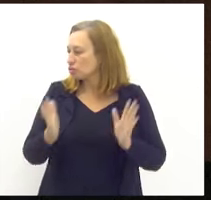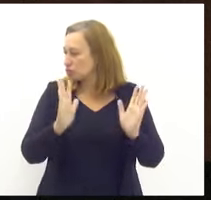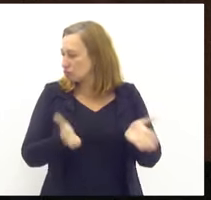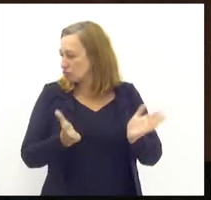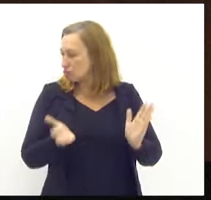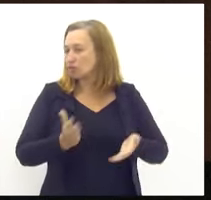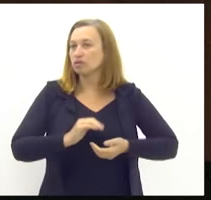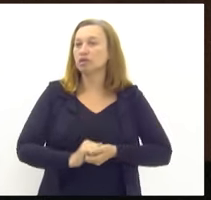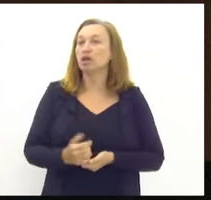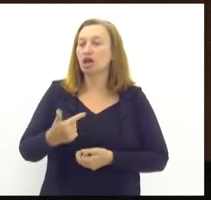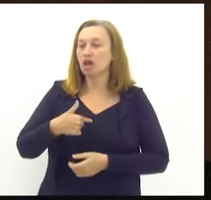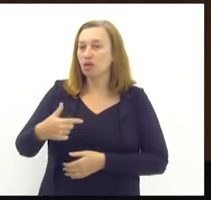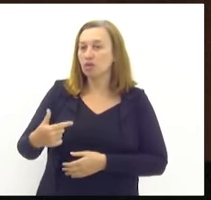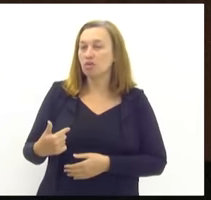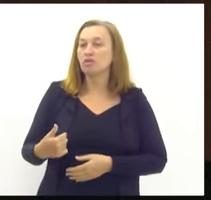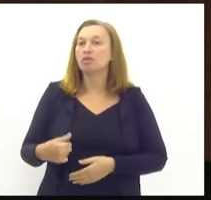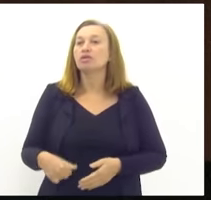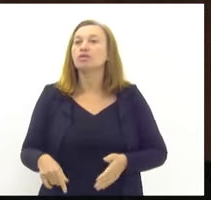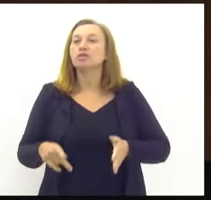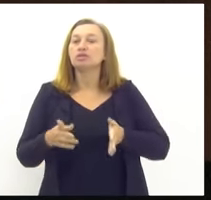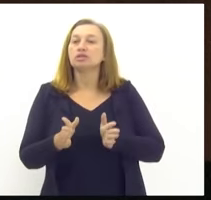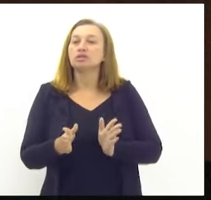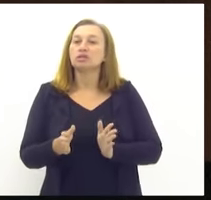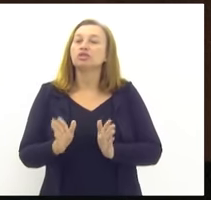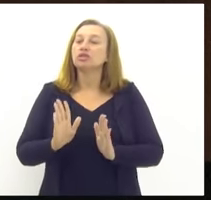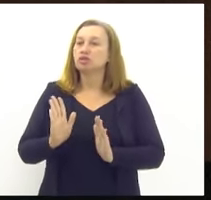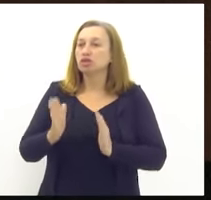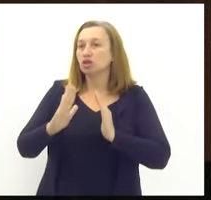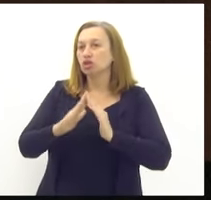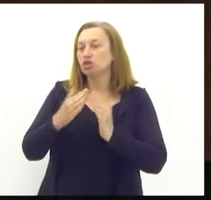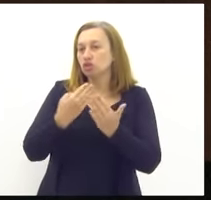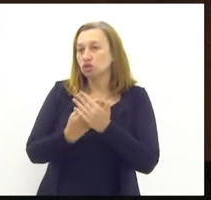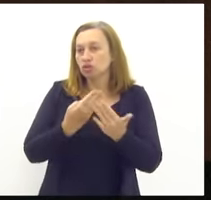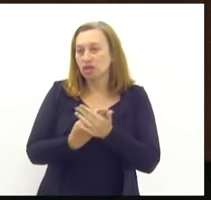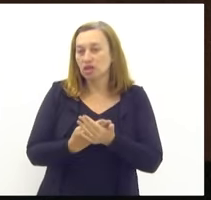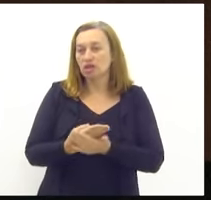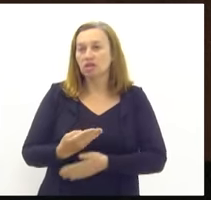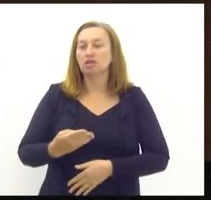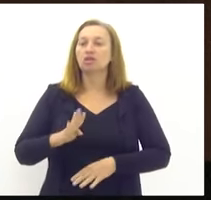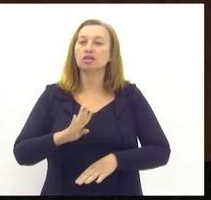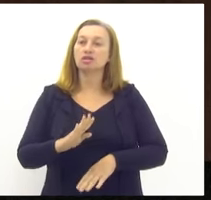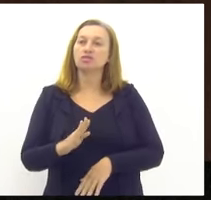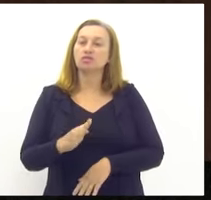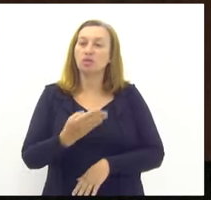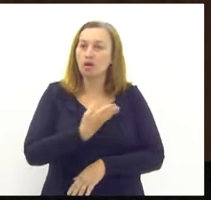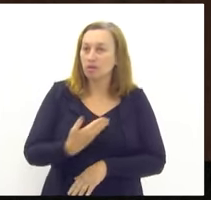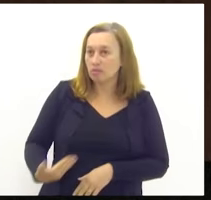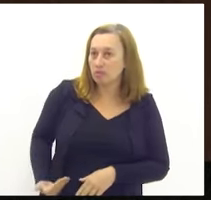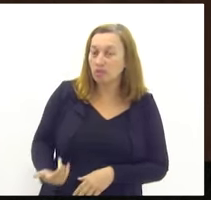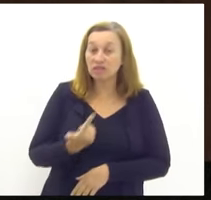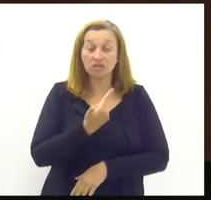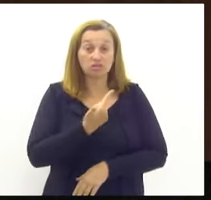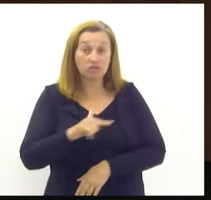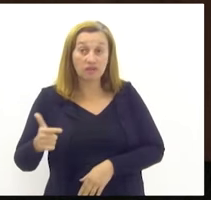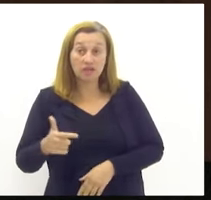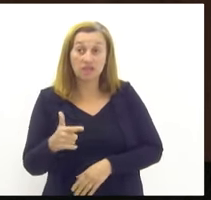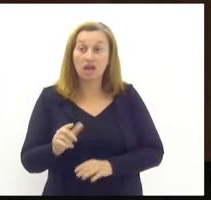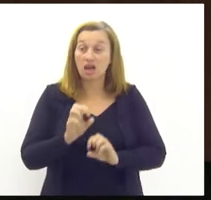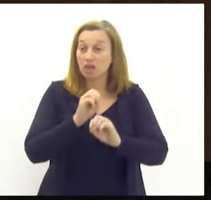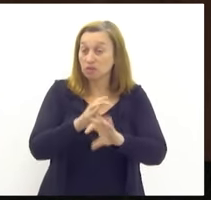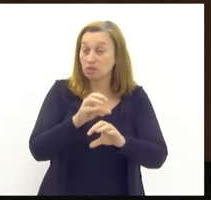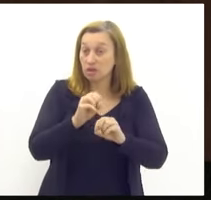filha da escola pública Eu Sou cria da política de cotas e eu tenho certeza que se não fosse a educação pública